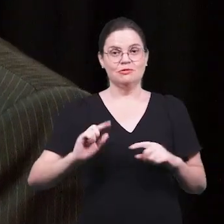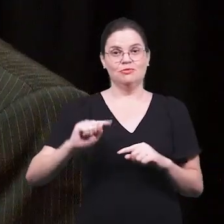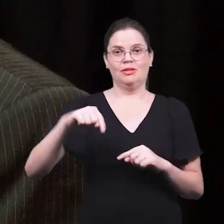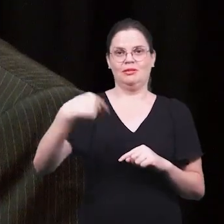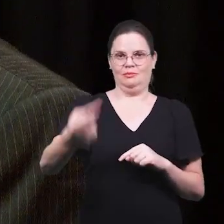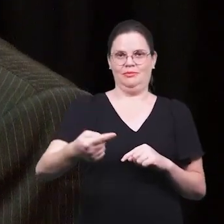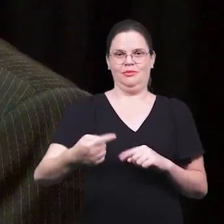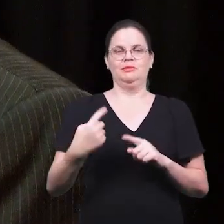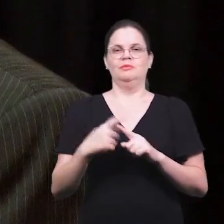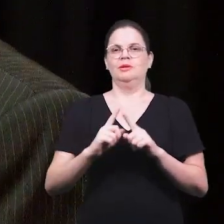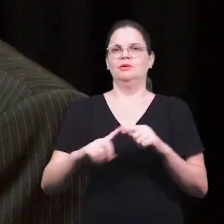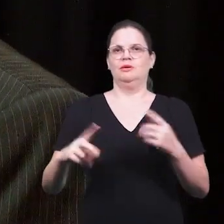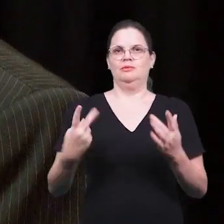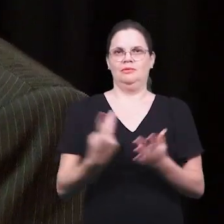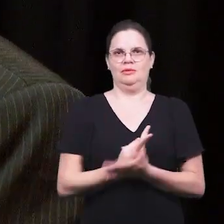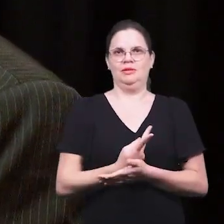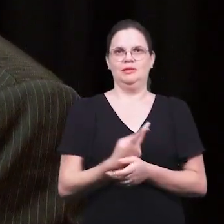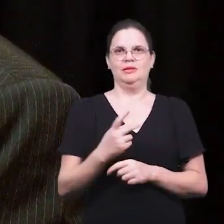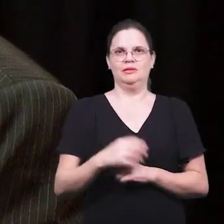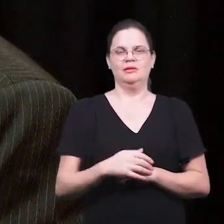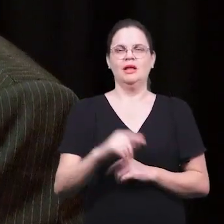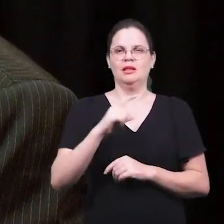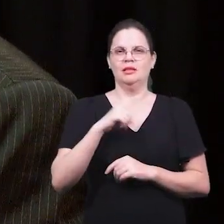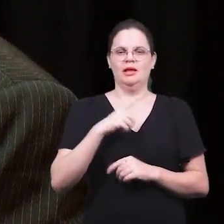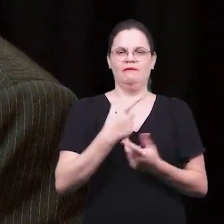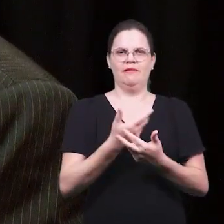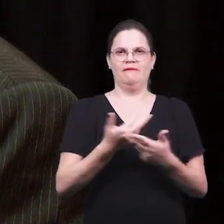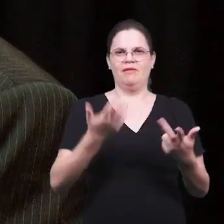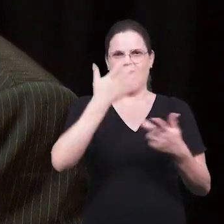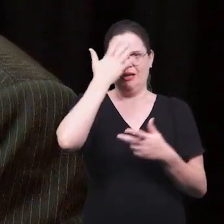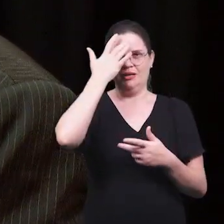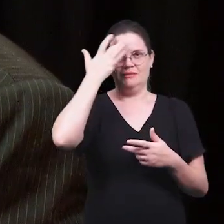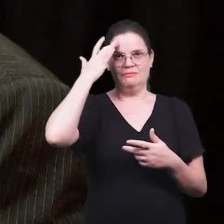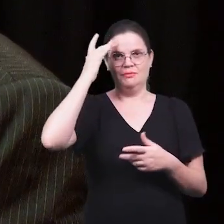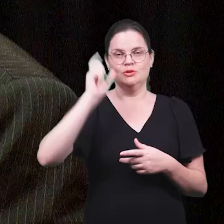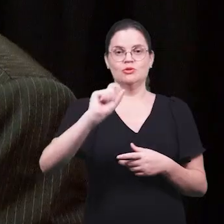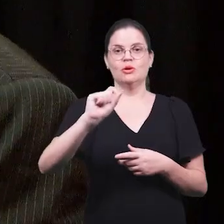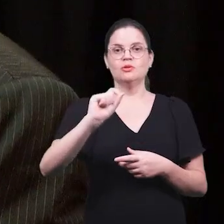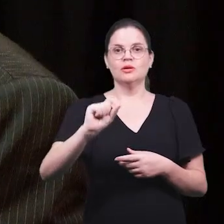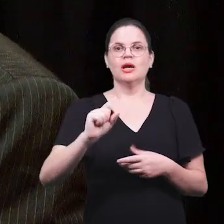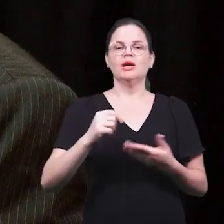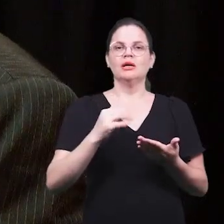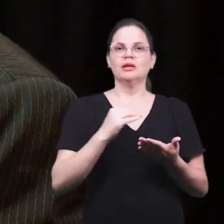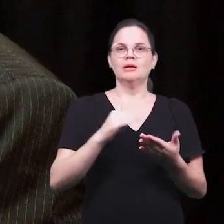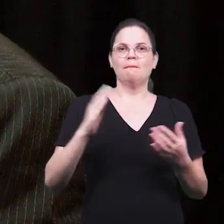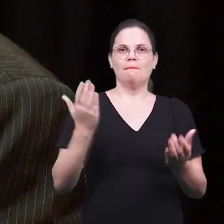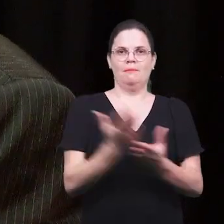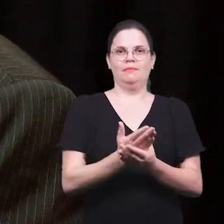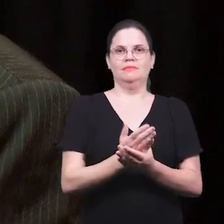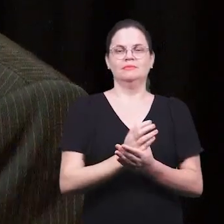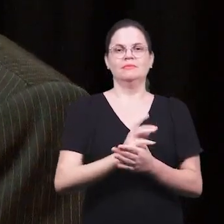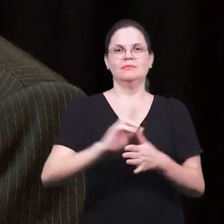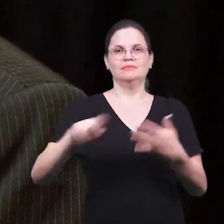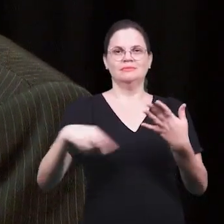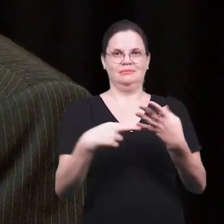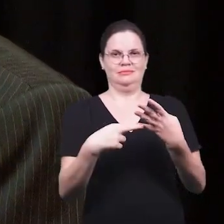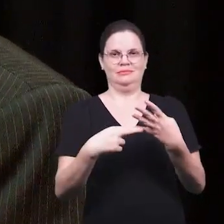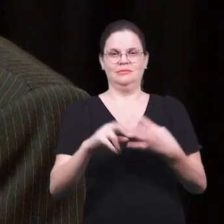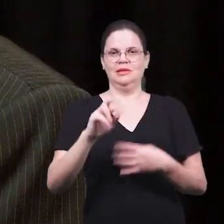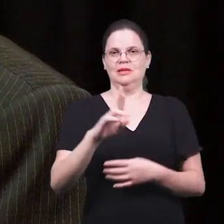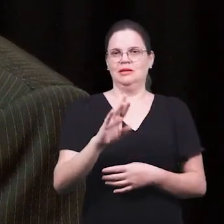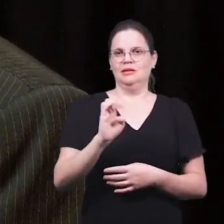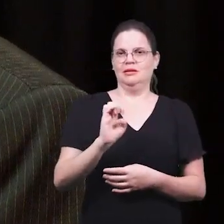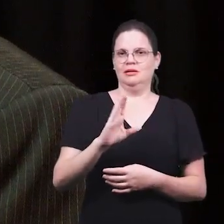entrei num dilema que muitos candidatos entram, que é entrar com recurso contra a redação para auferir uma